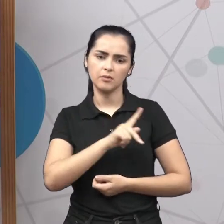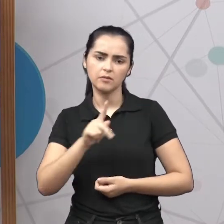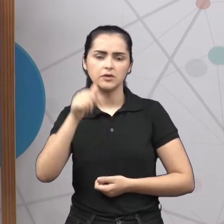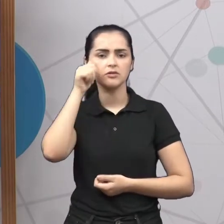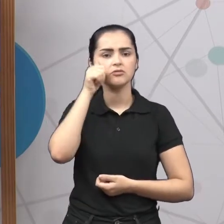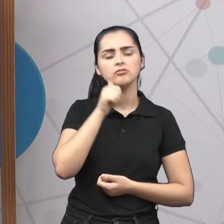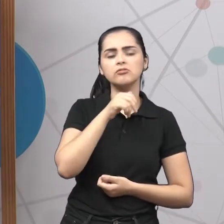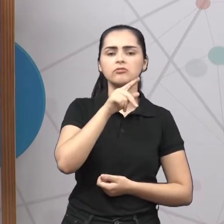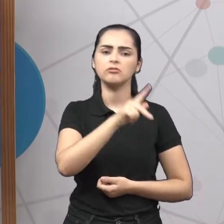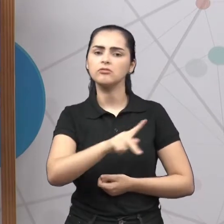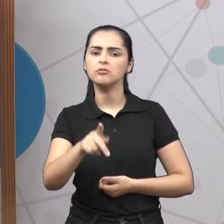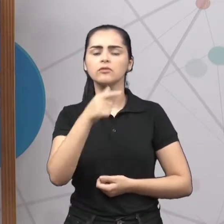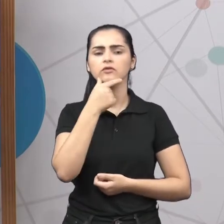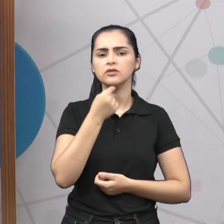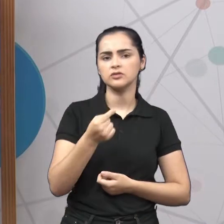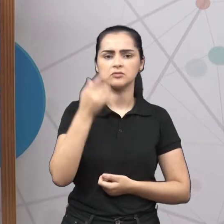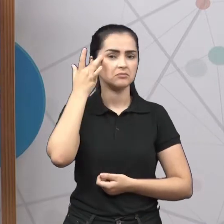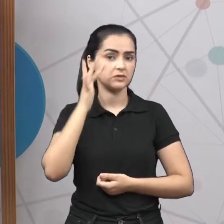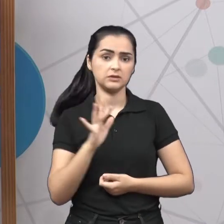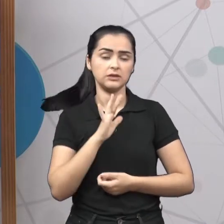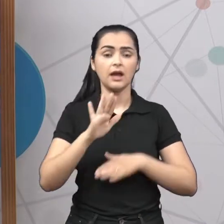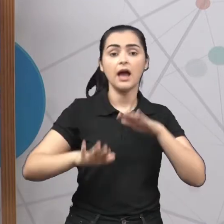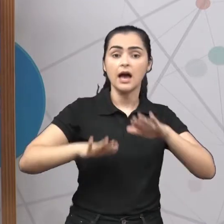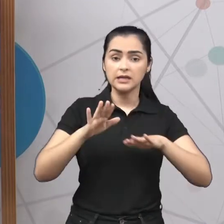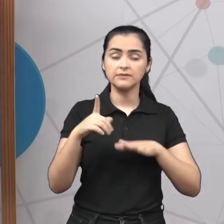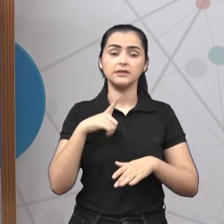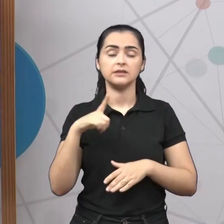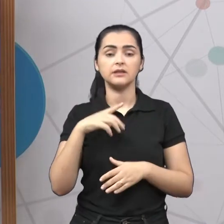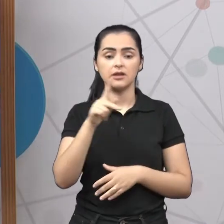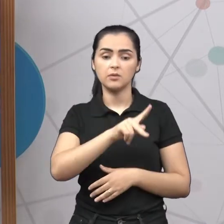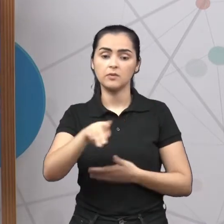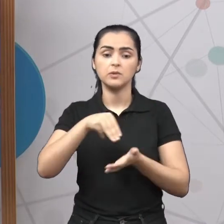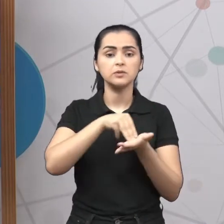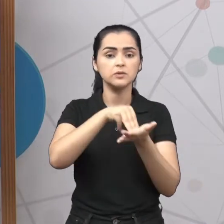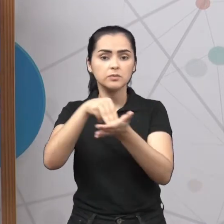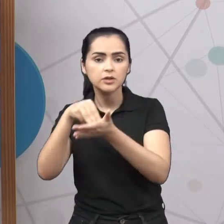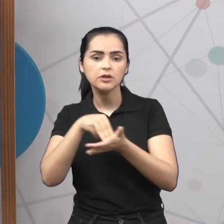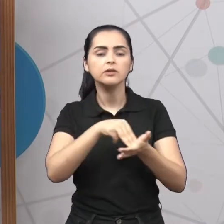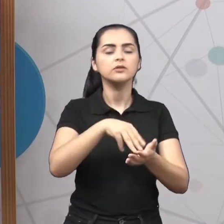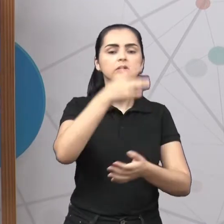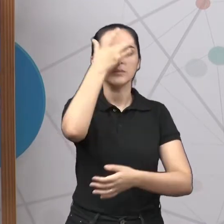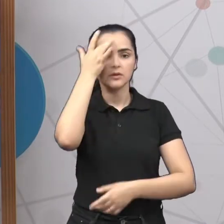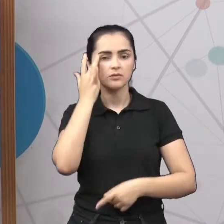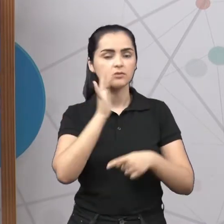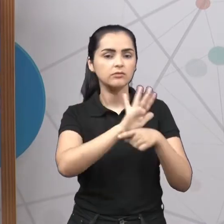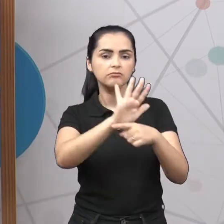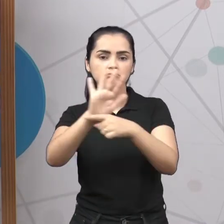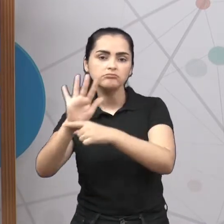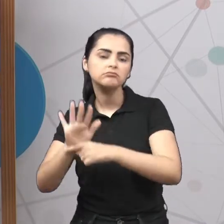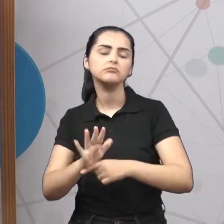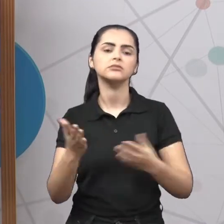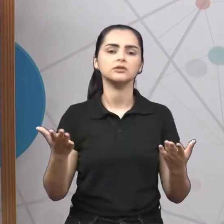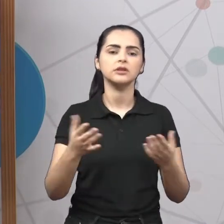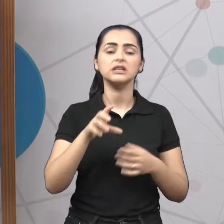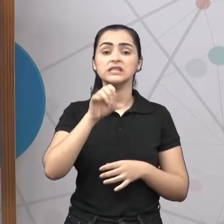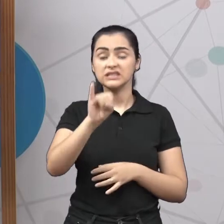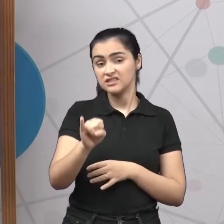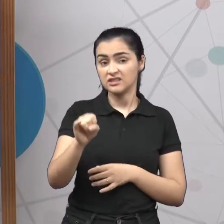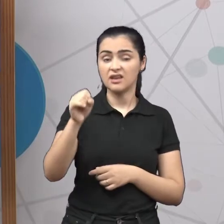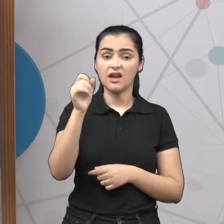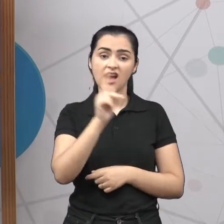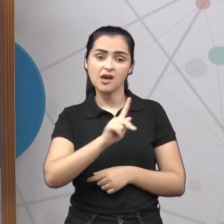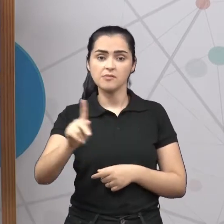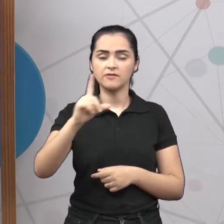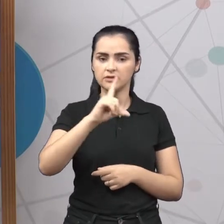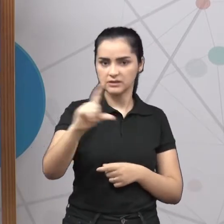professora, eu não sei. E na sua sala, às vezes, tem um mediador, tem alguém que está ali ajudando. E se a professora sai,